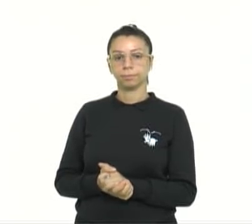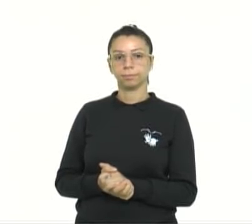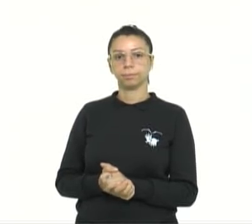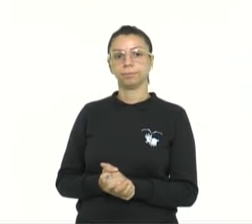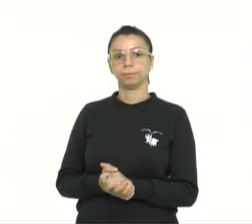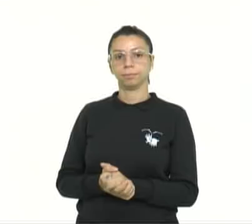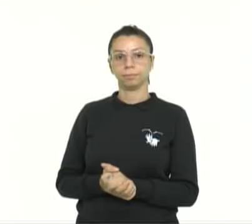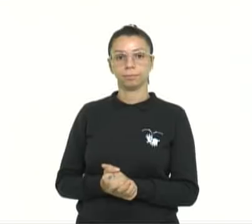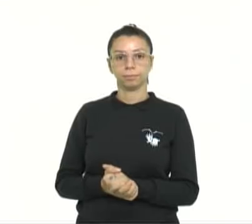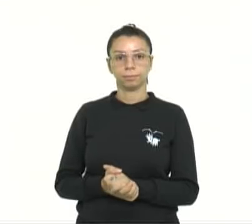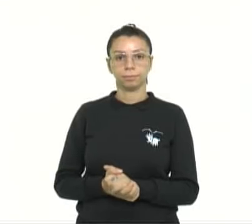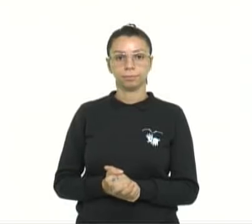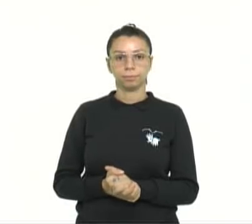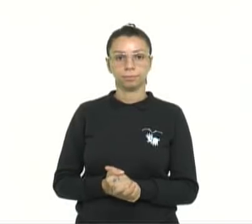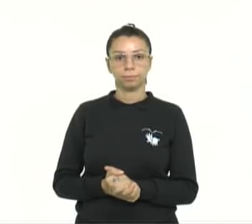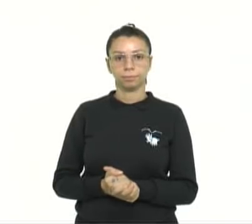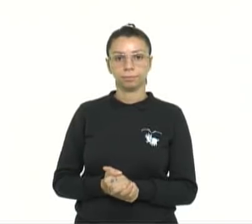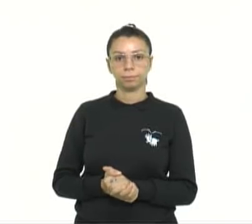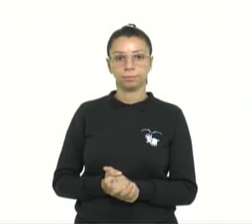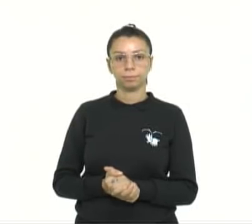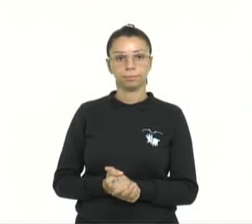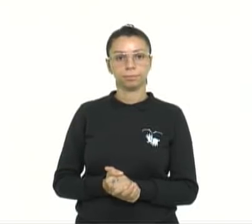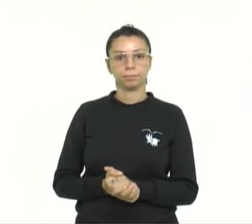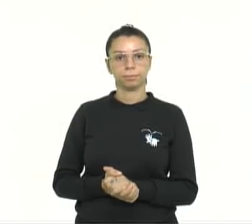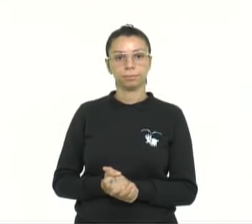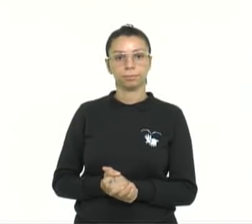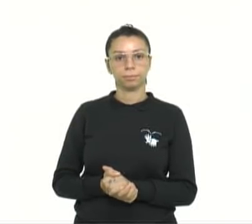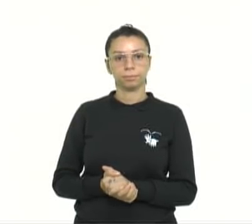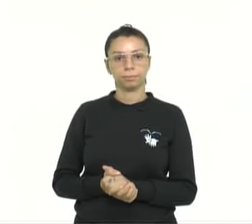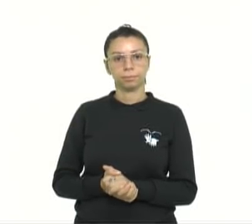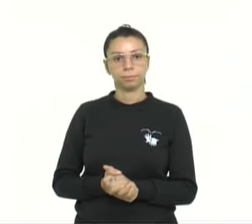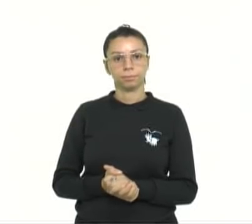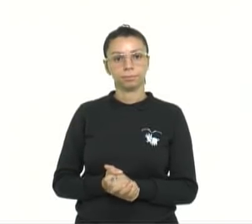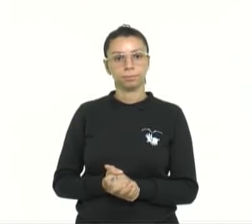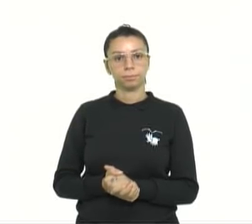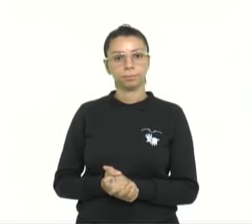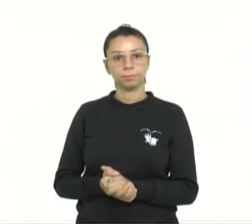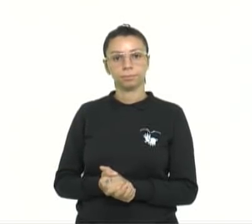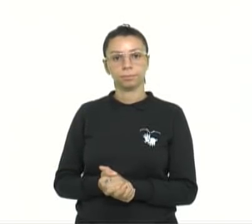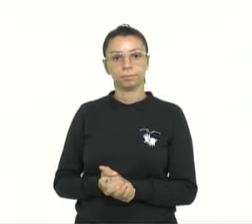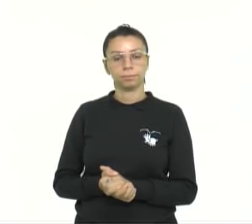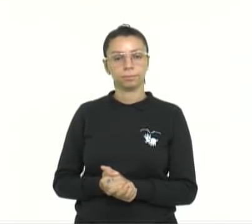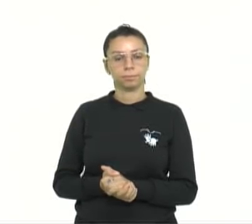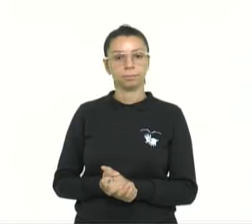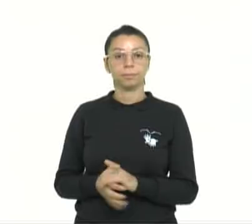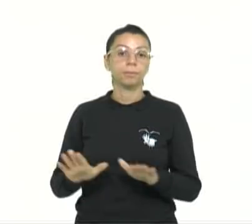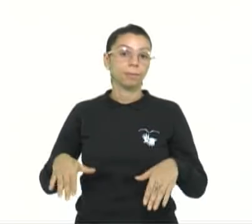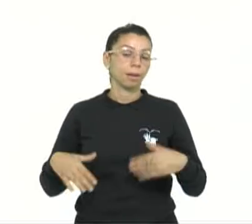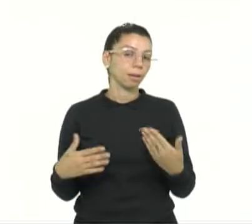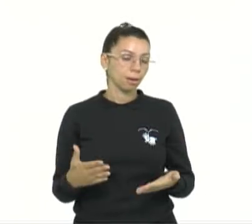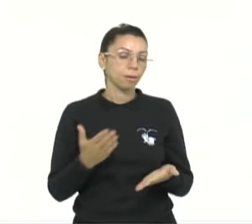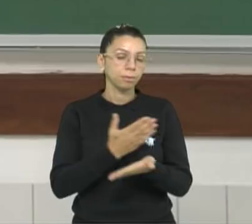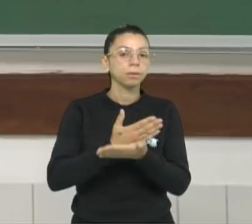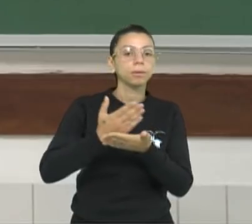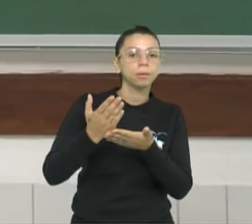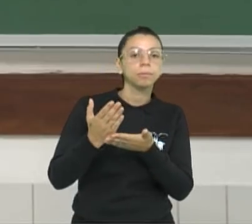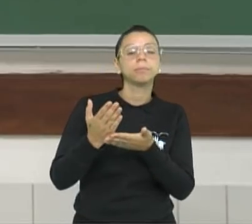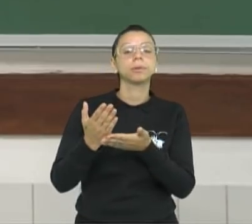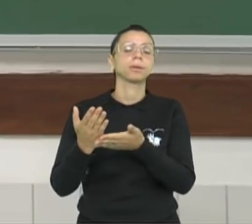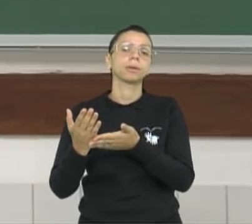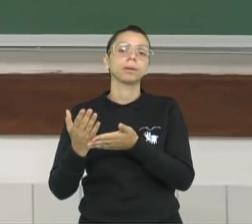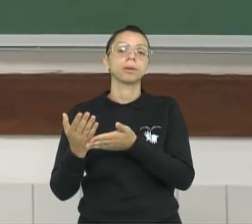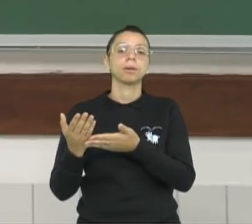advanced technologically developed arrows. His real name is Oliver Queen. Então aqui começam os personagens